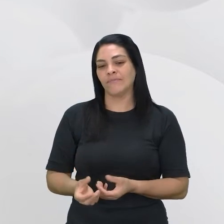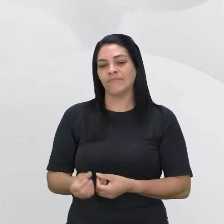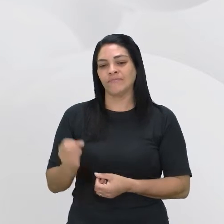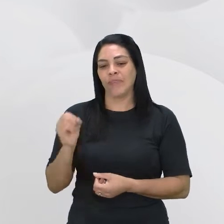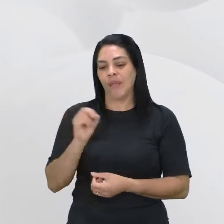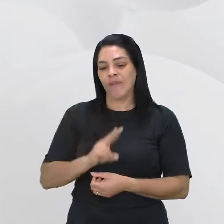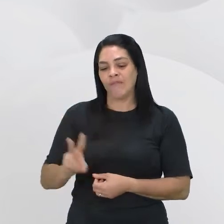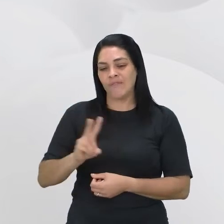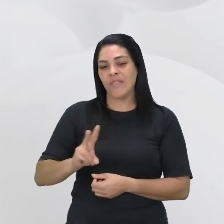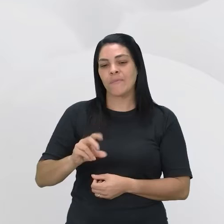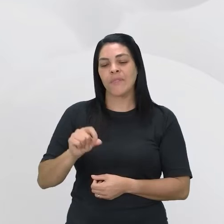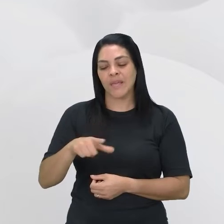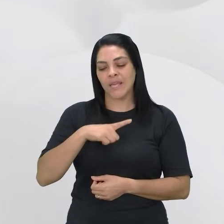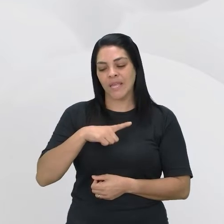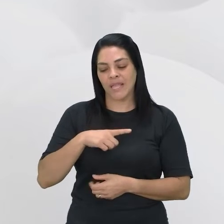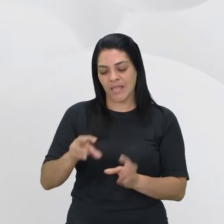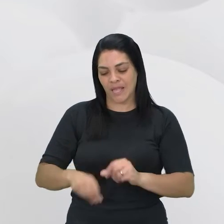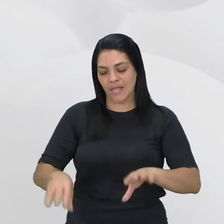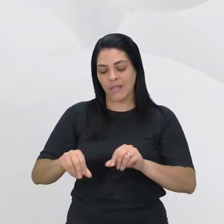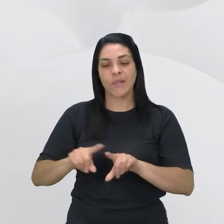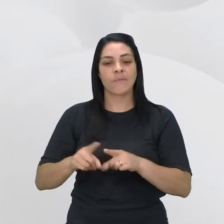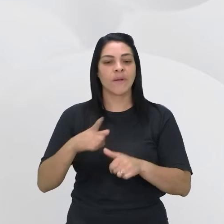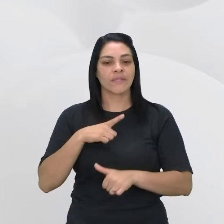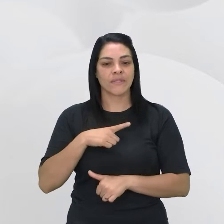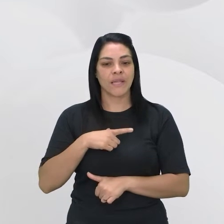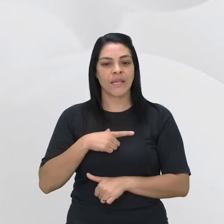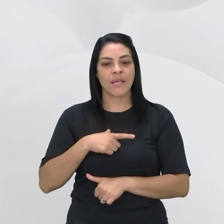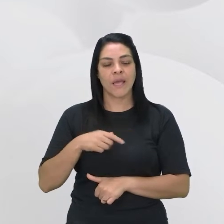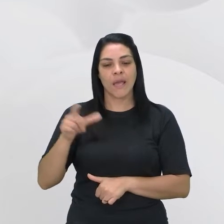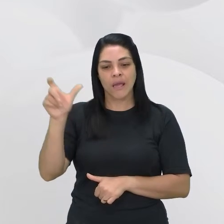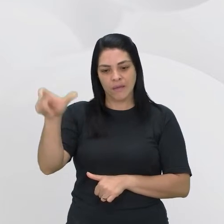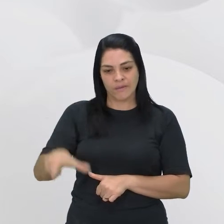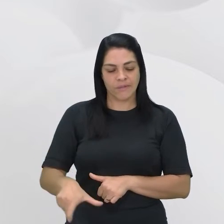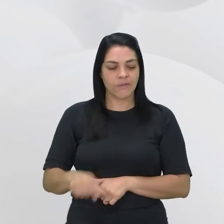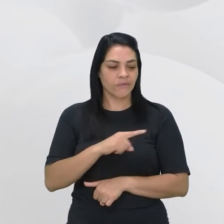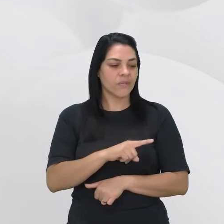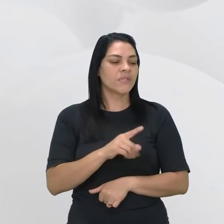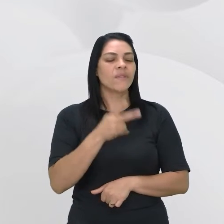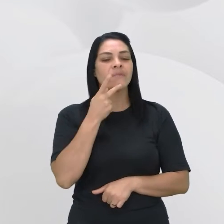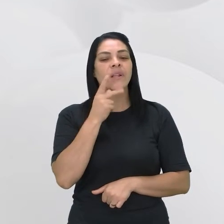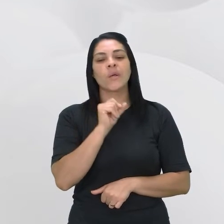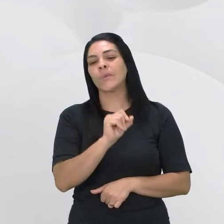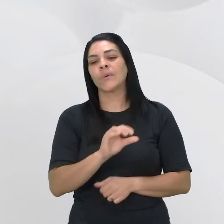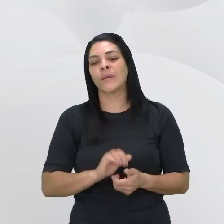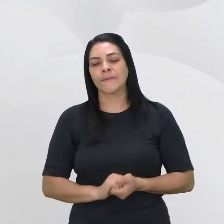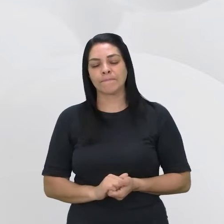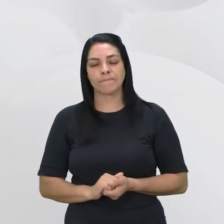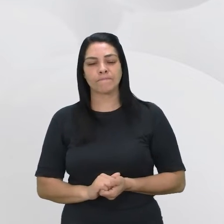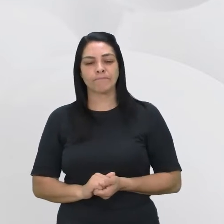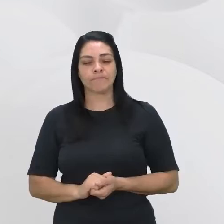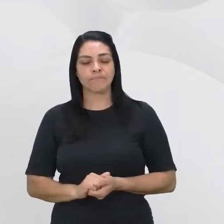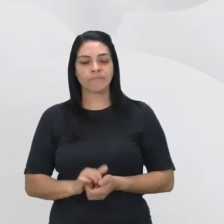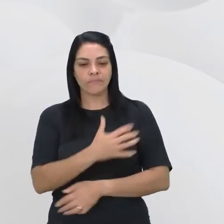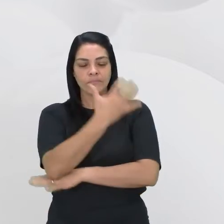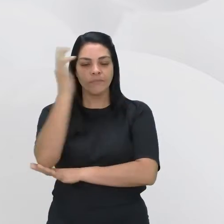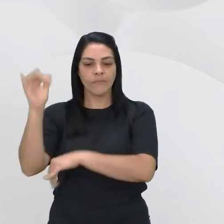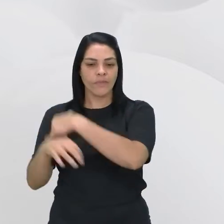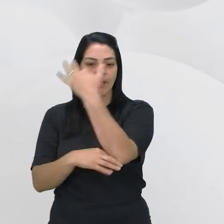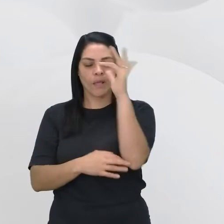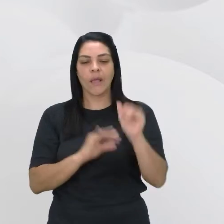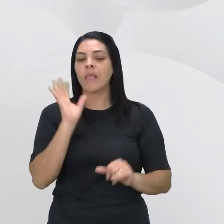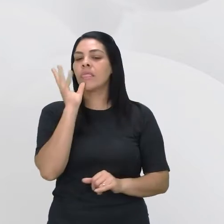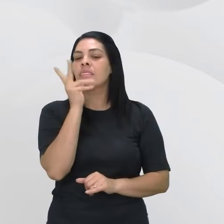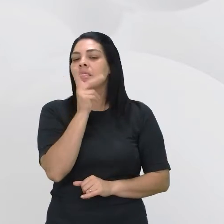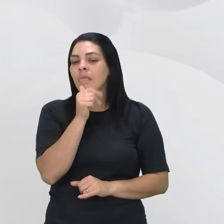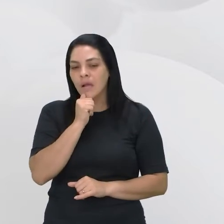também é importante, né? Aí tem uma senhora... Uma coisa importante que você está colocando é que a natureza demora